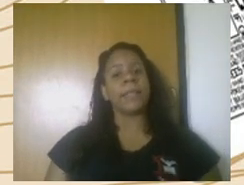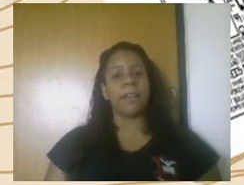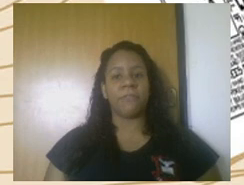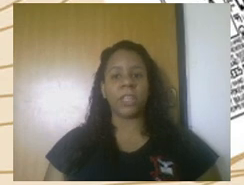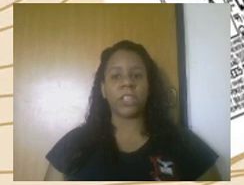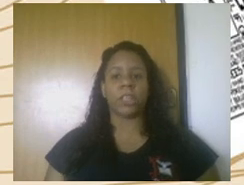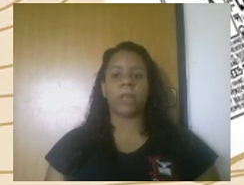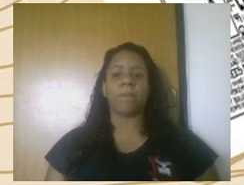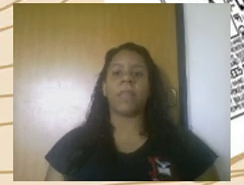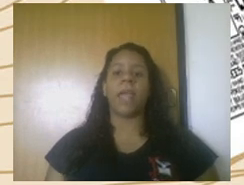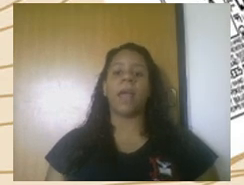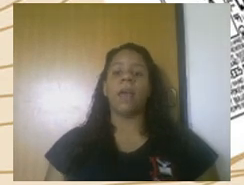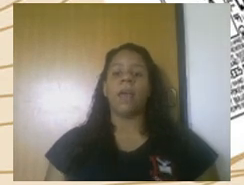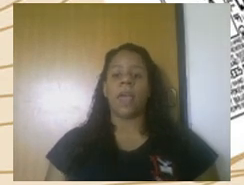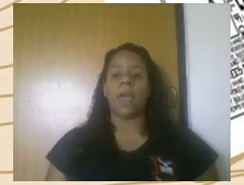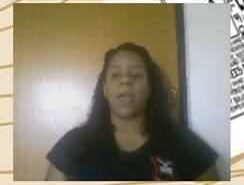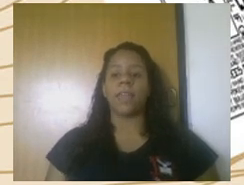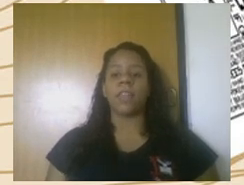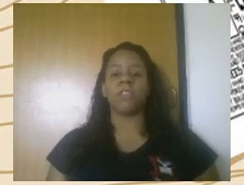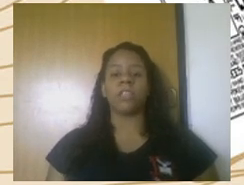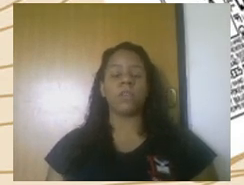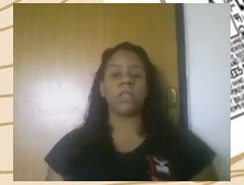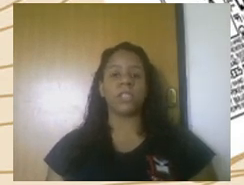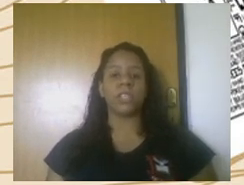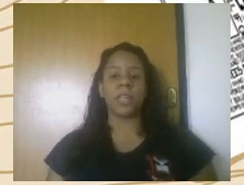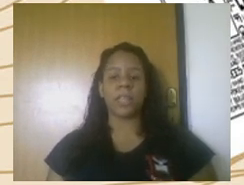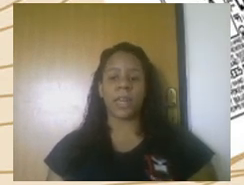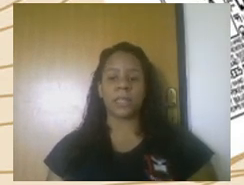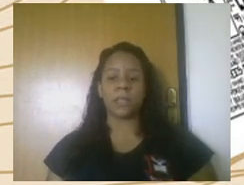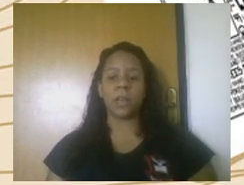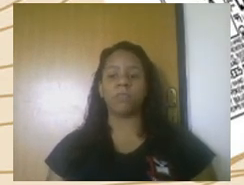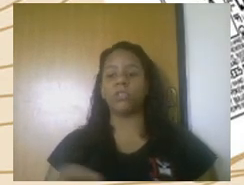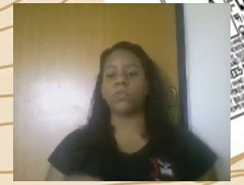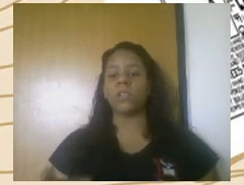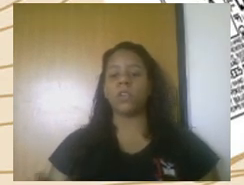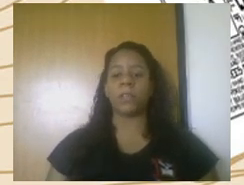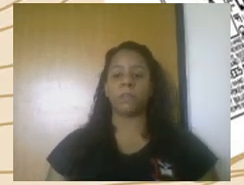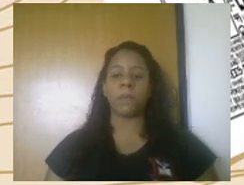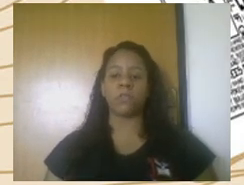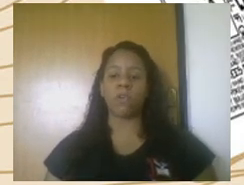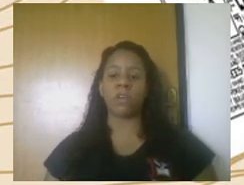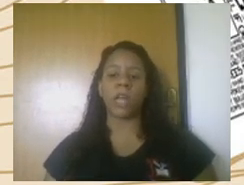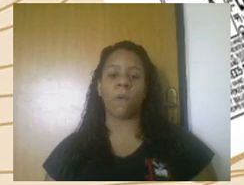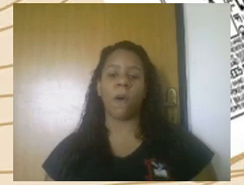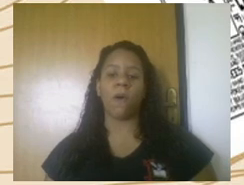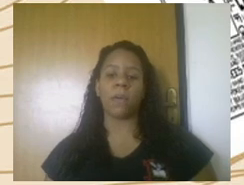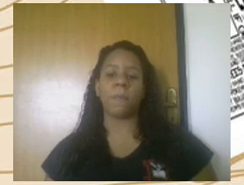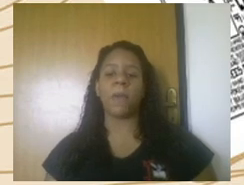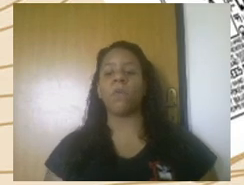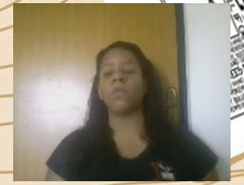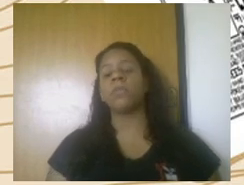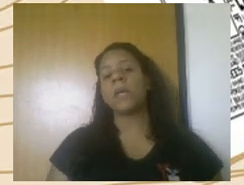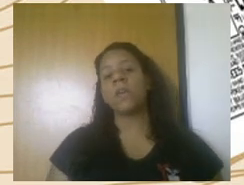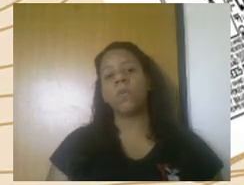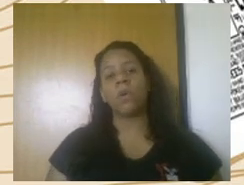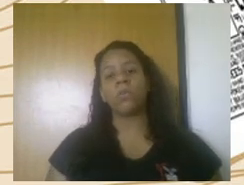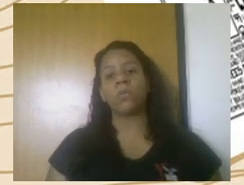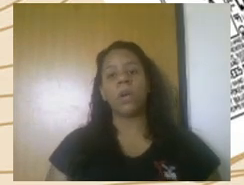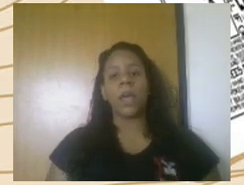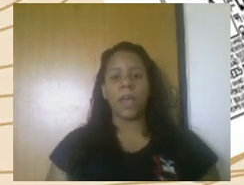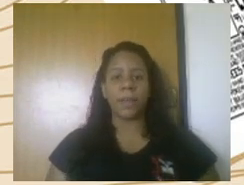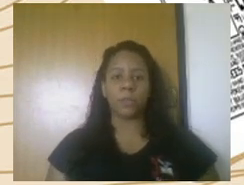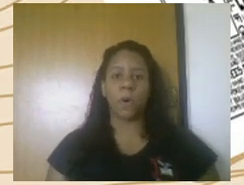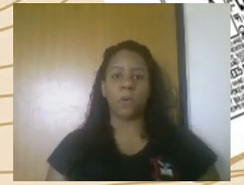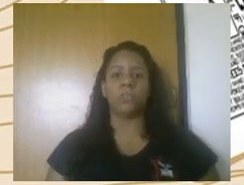Na entrevista, né, a entrevista consiste na interação de duas ou mais pessoas na qual alguém pergunta e o